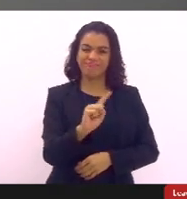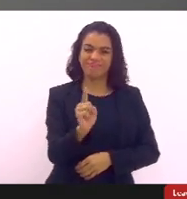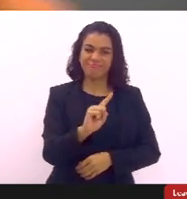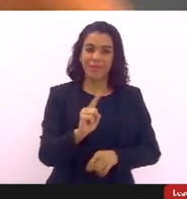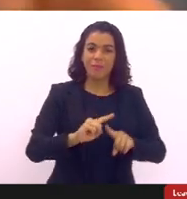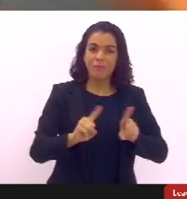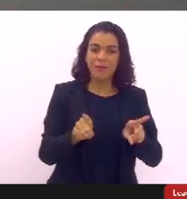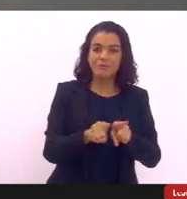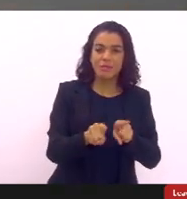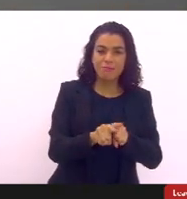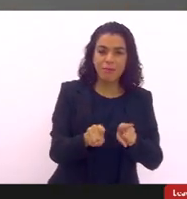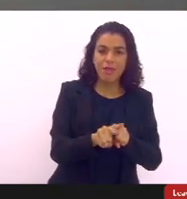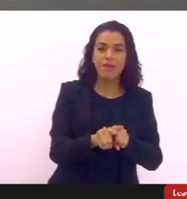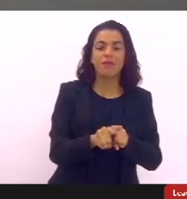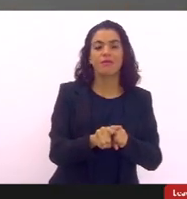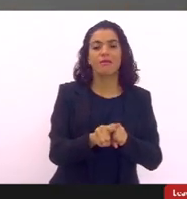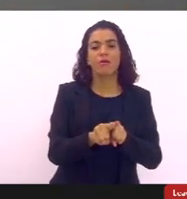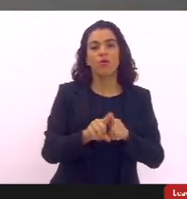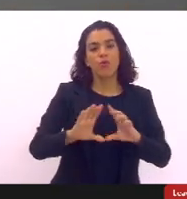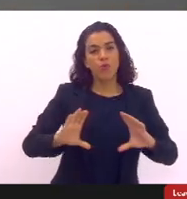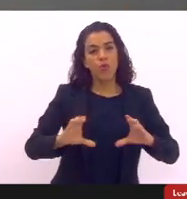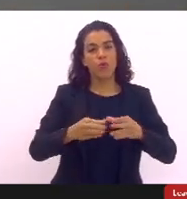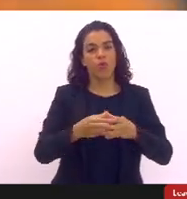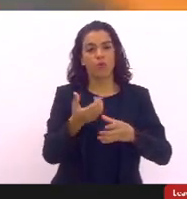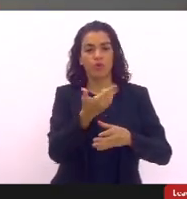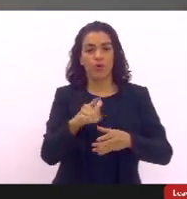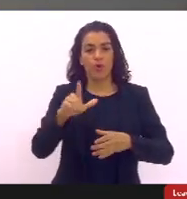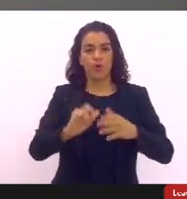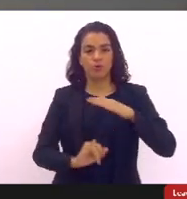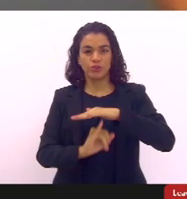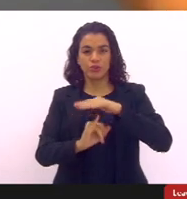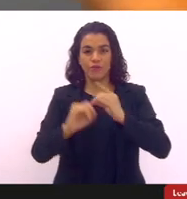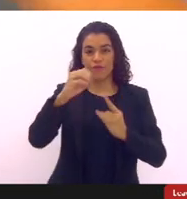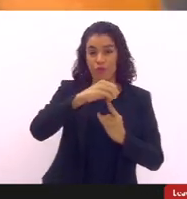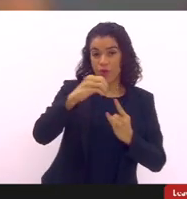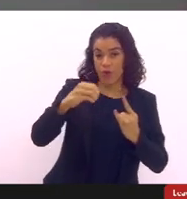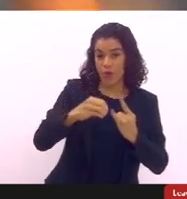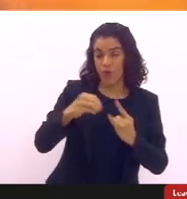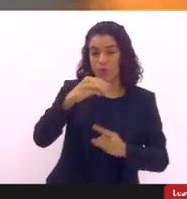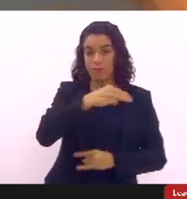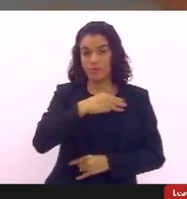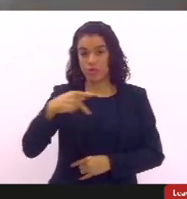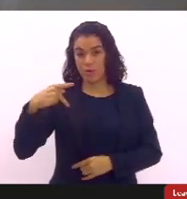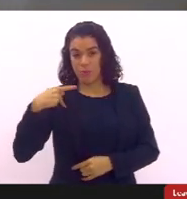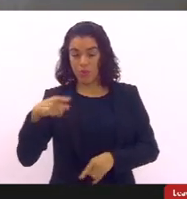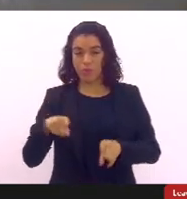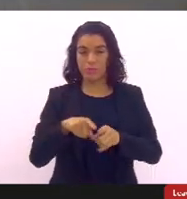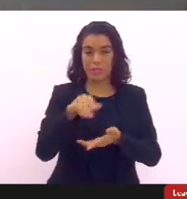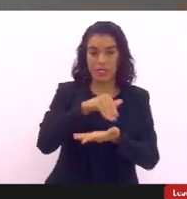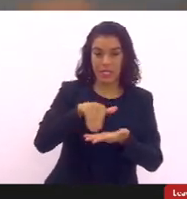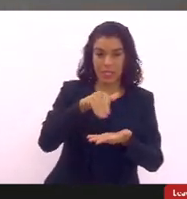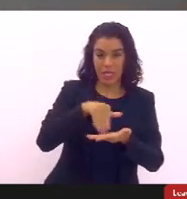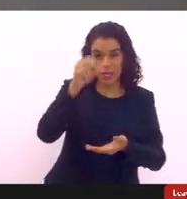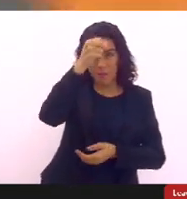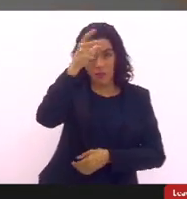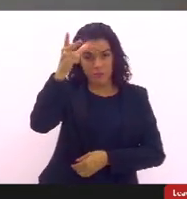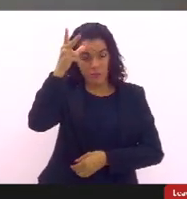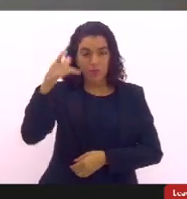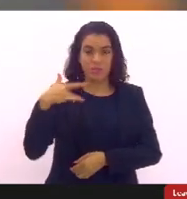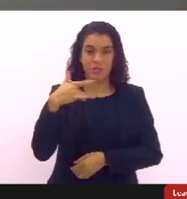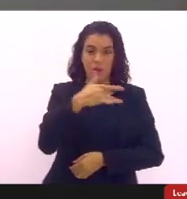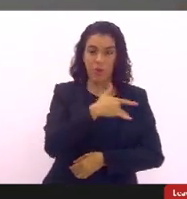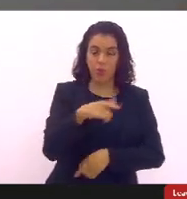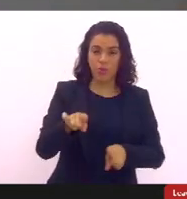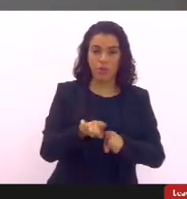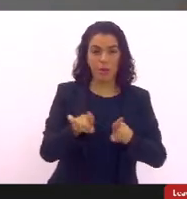que inclua outras instituições, né? Como a Fiocruz, como o Ministério Público, como a Secretaria Municipal de Saúde, a